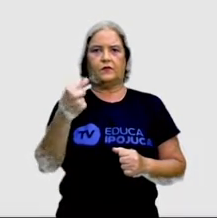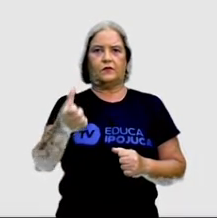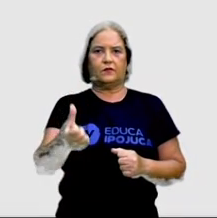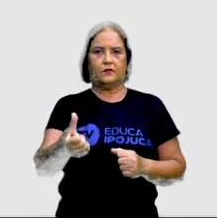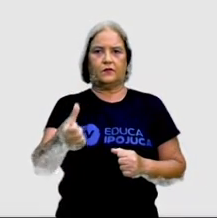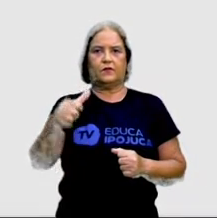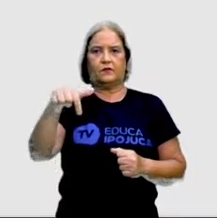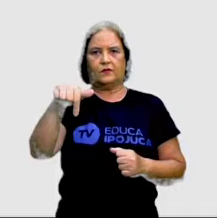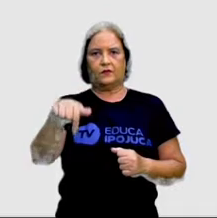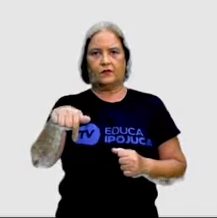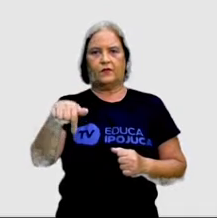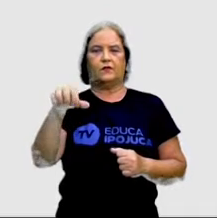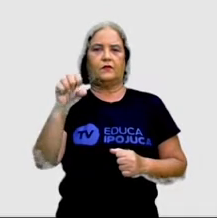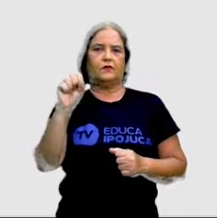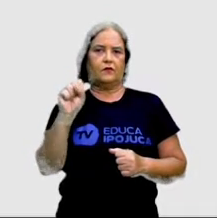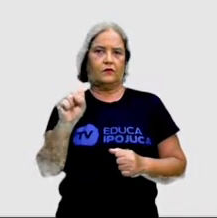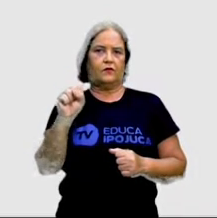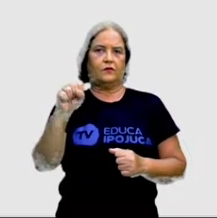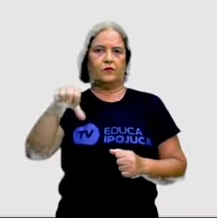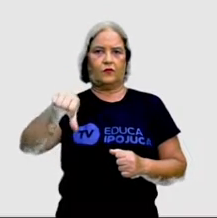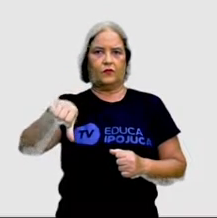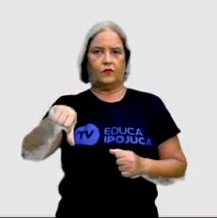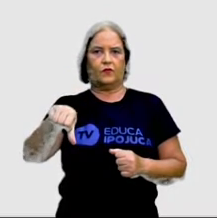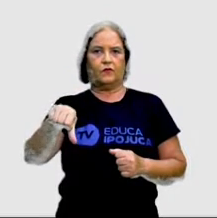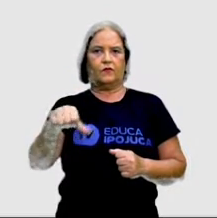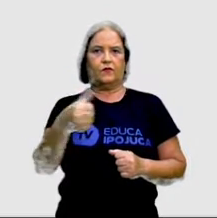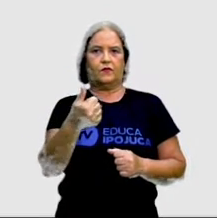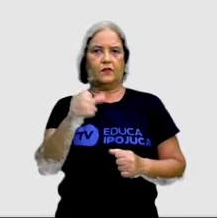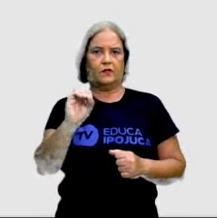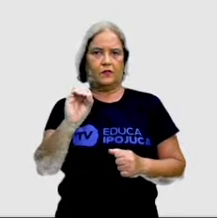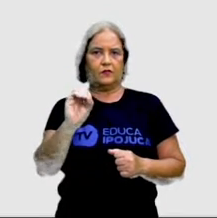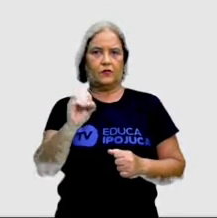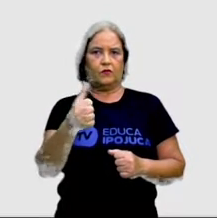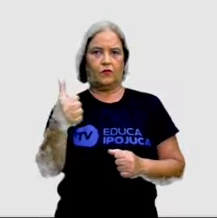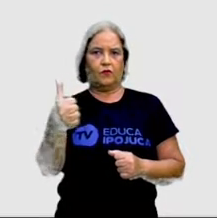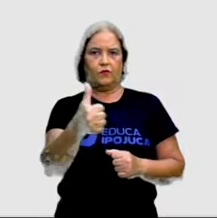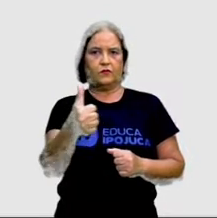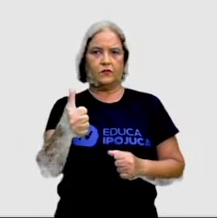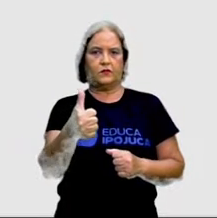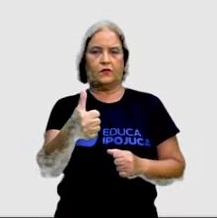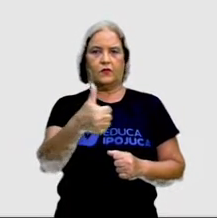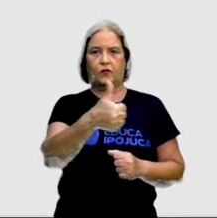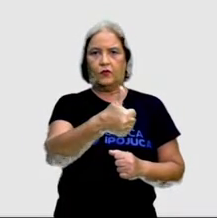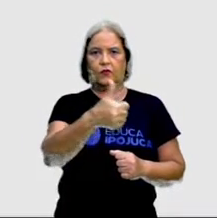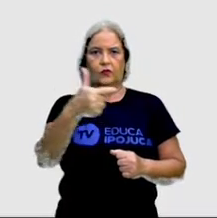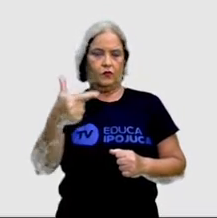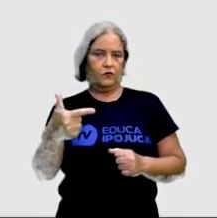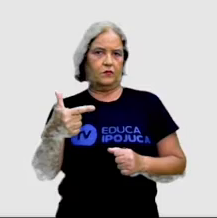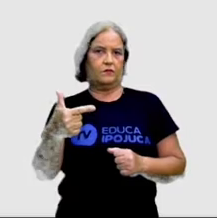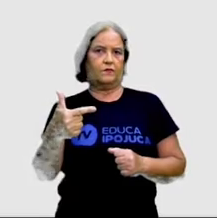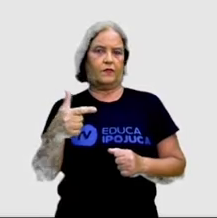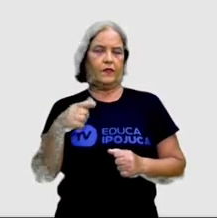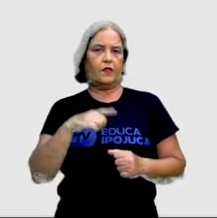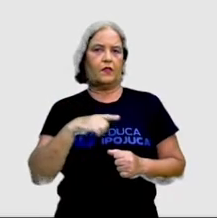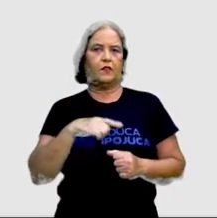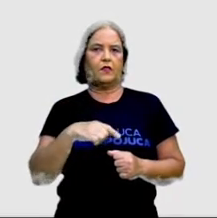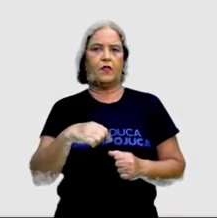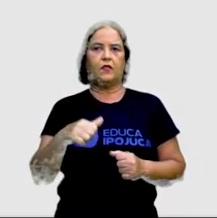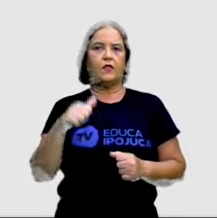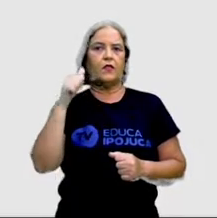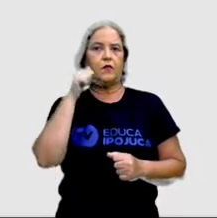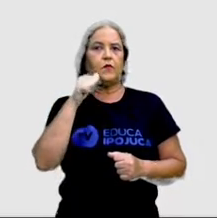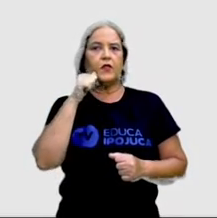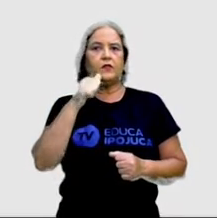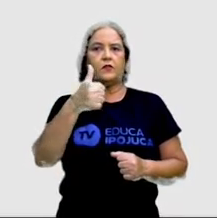cinco seis sete oito nove dez onze doze nós temos